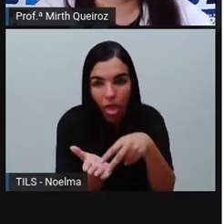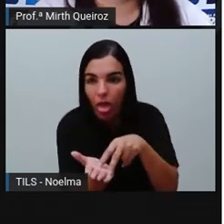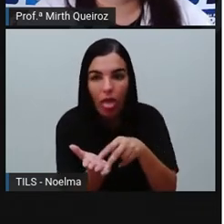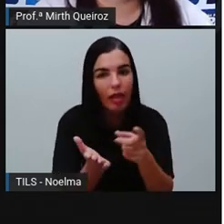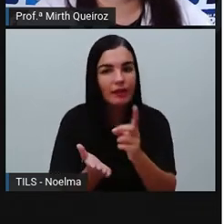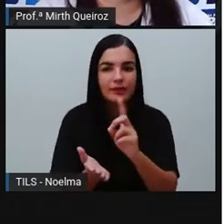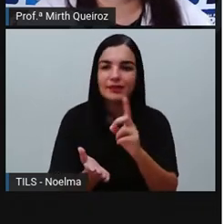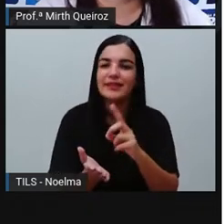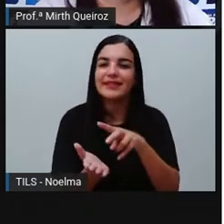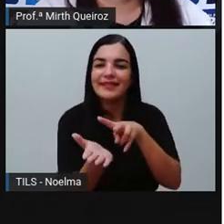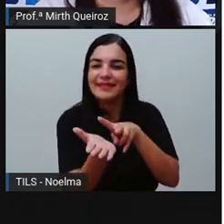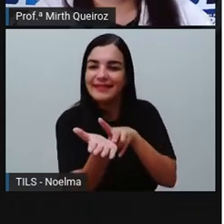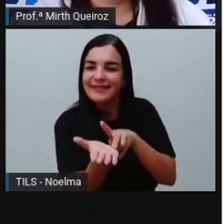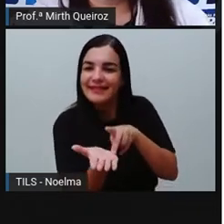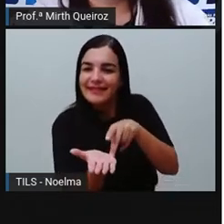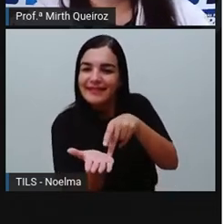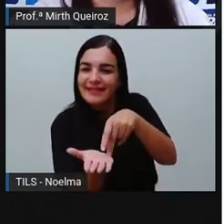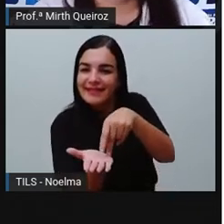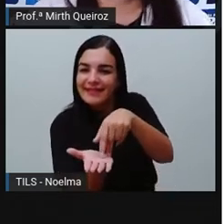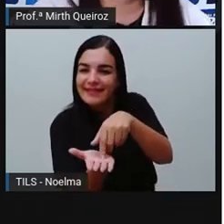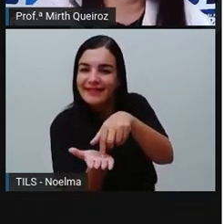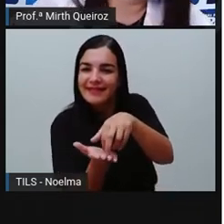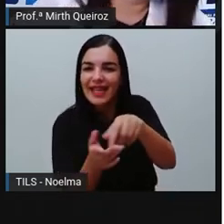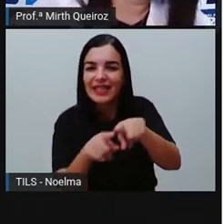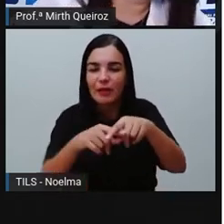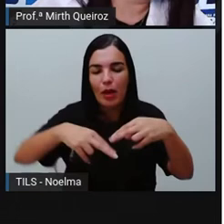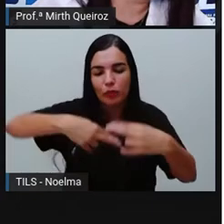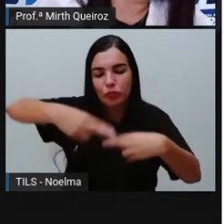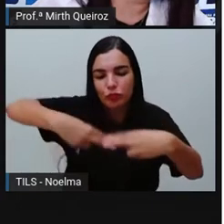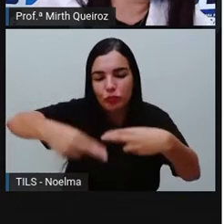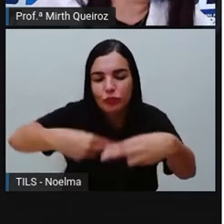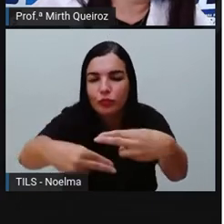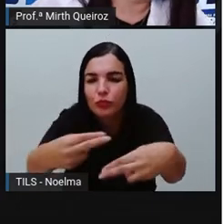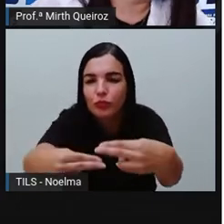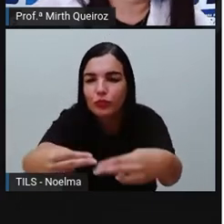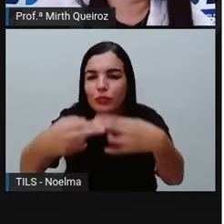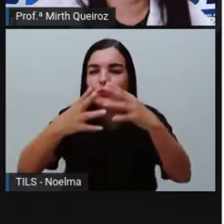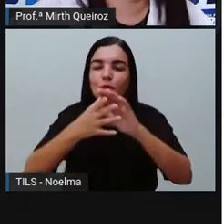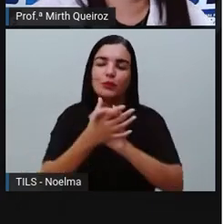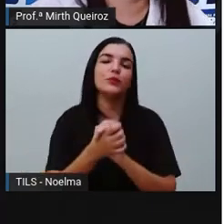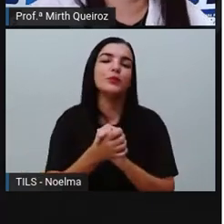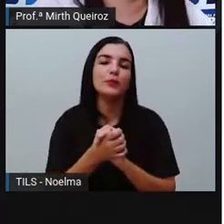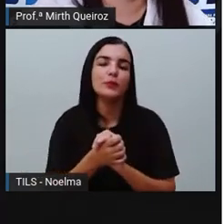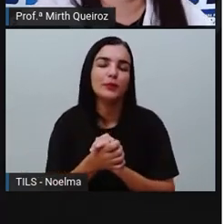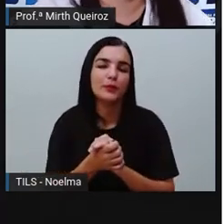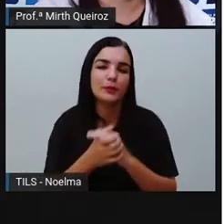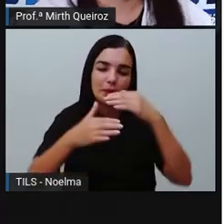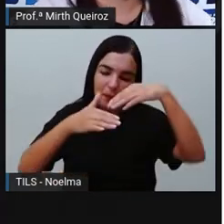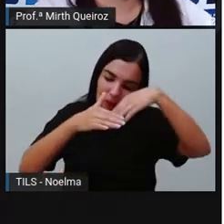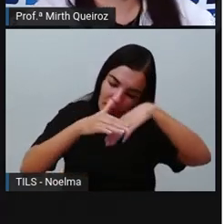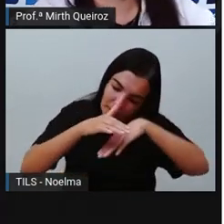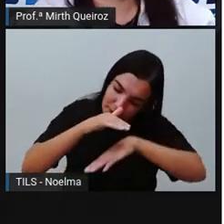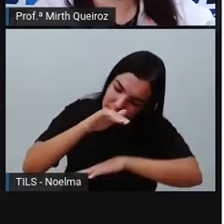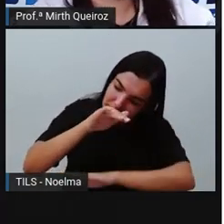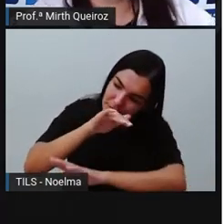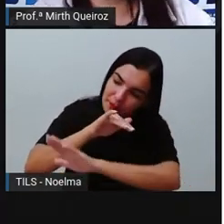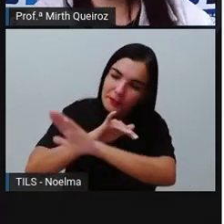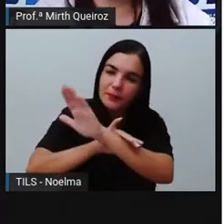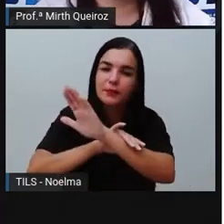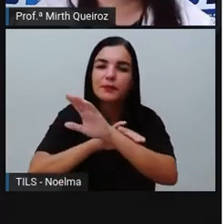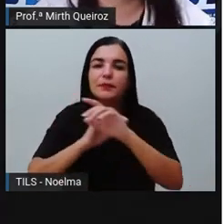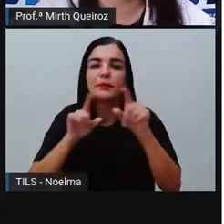tínhamos atividade de rolar, entrar, por exemplo, debaixo de uma corda, pular